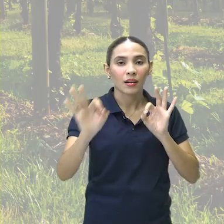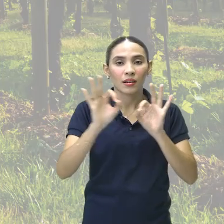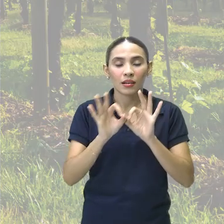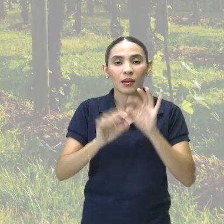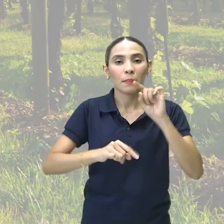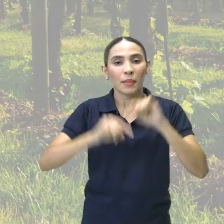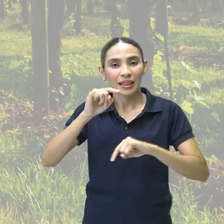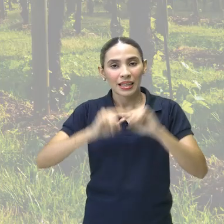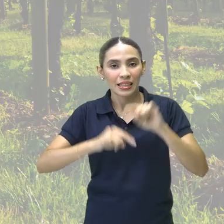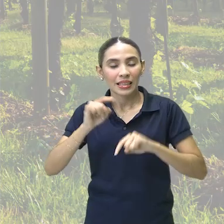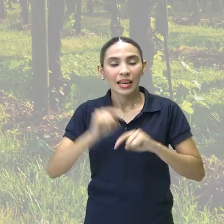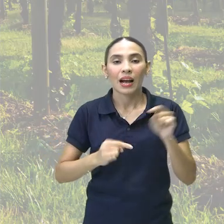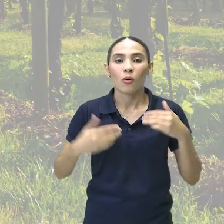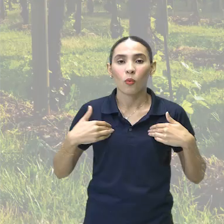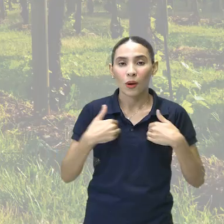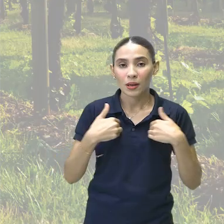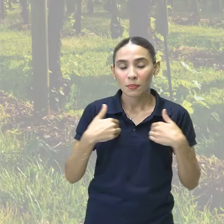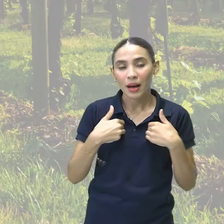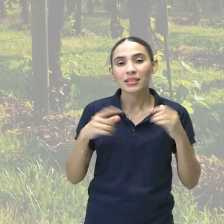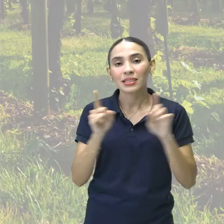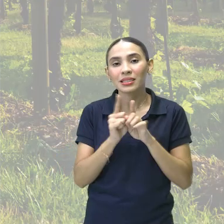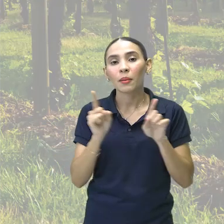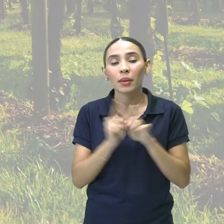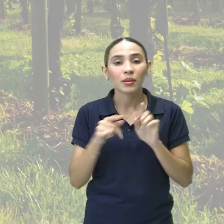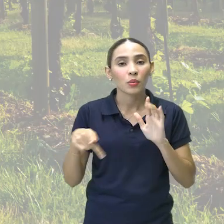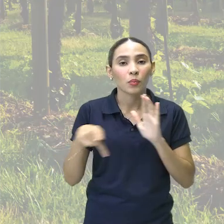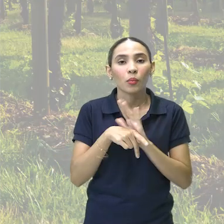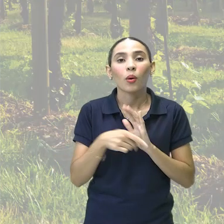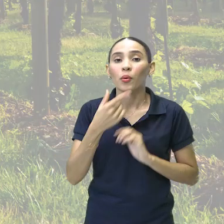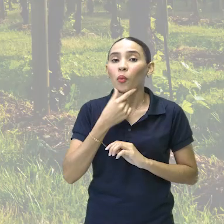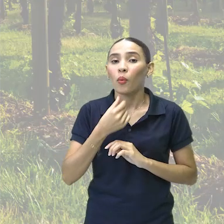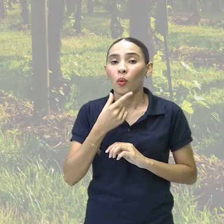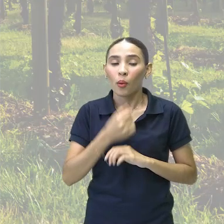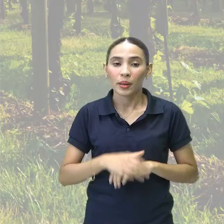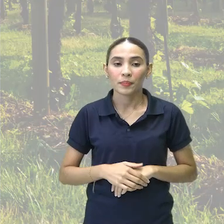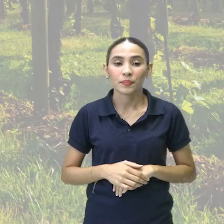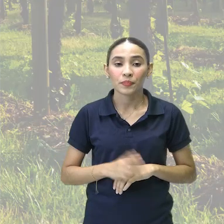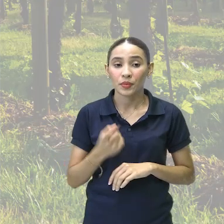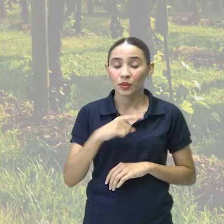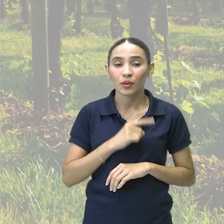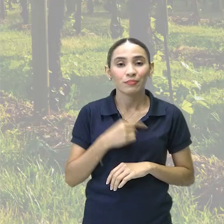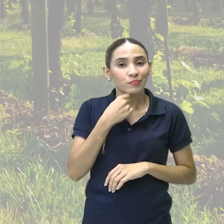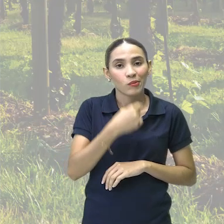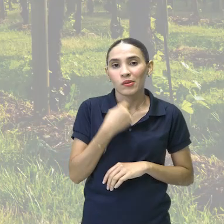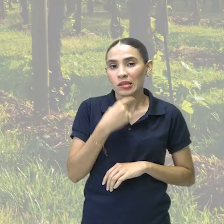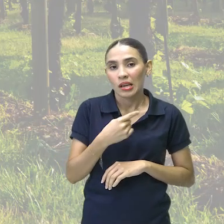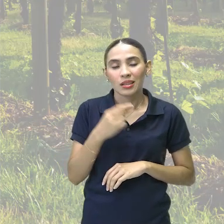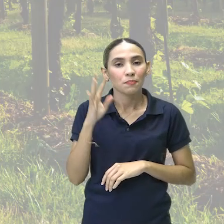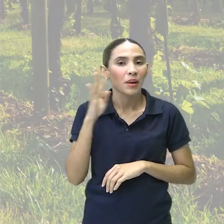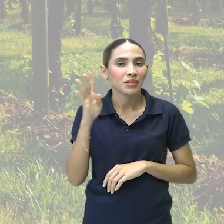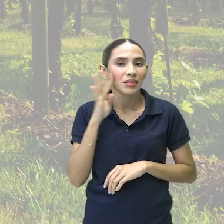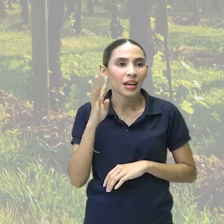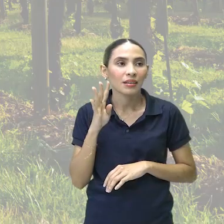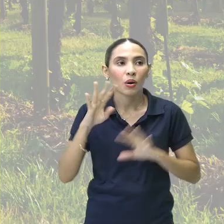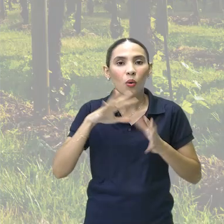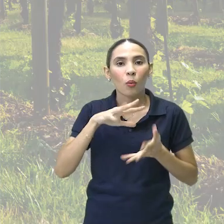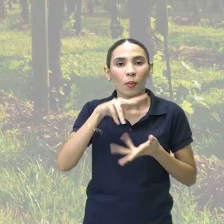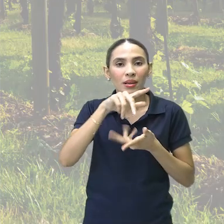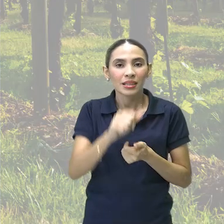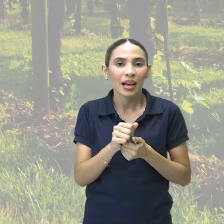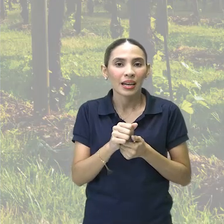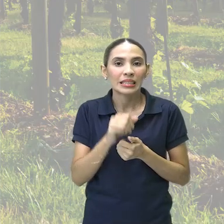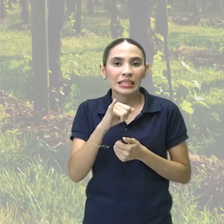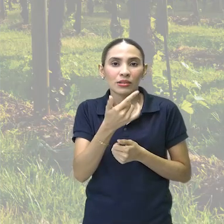de produtos, de animais, como até mesmo do próprio homem. A gente não consegue imaginar uma humanidade sem